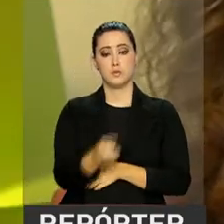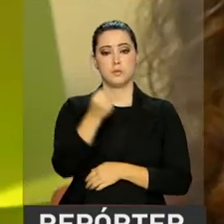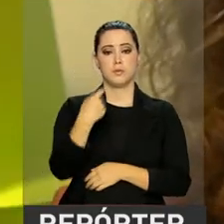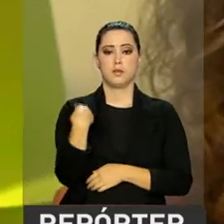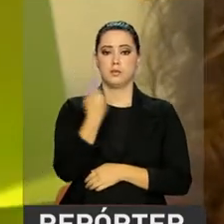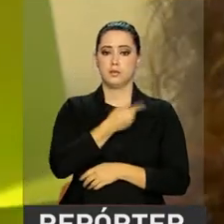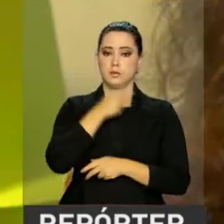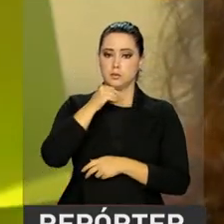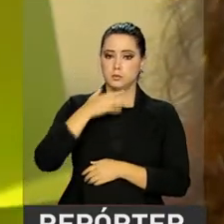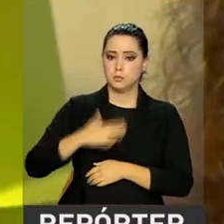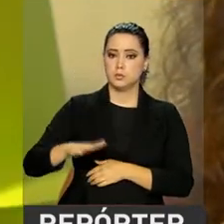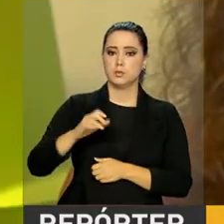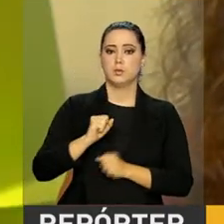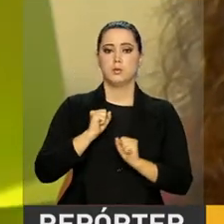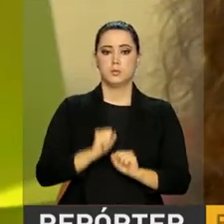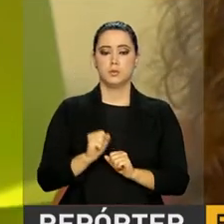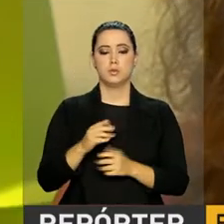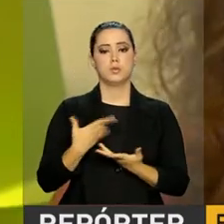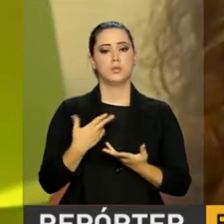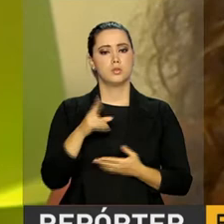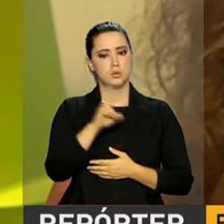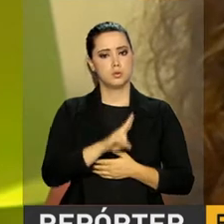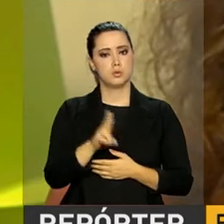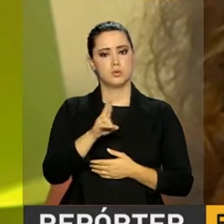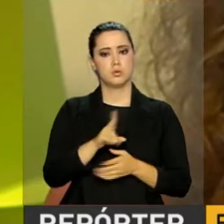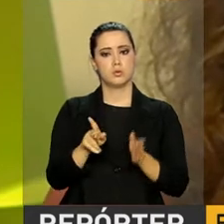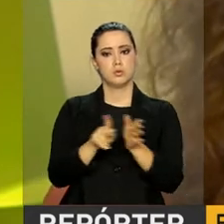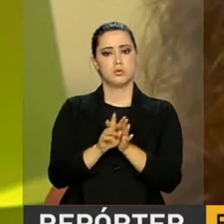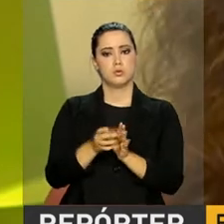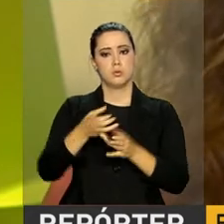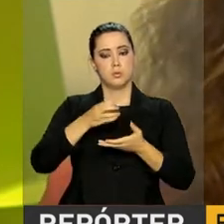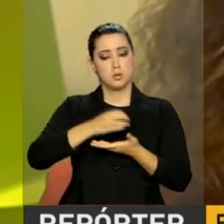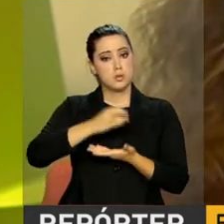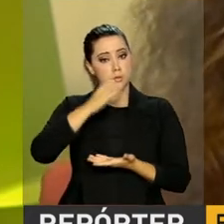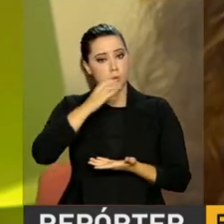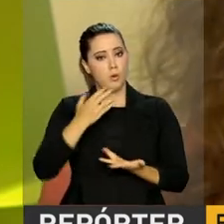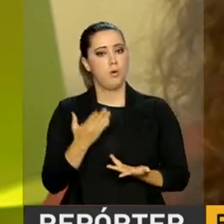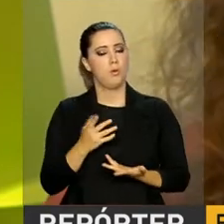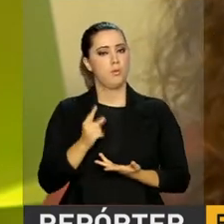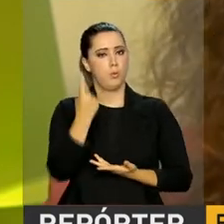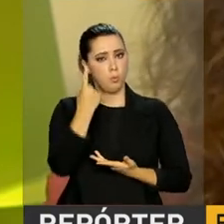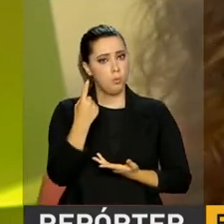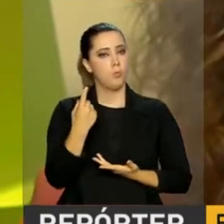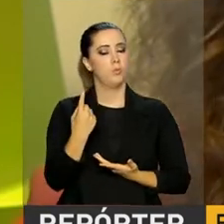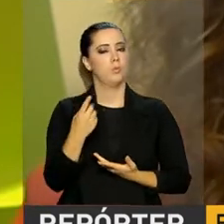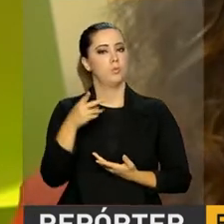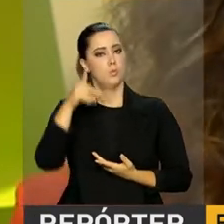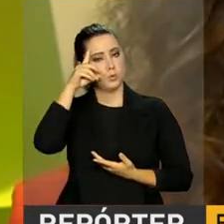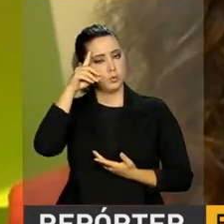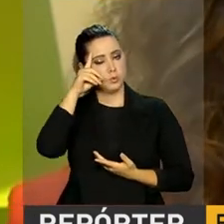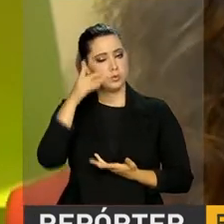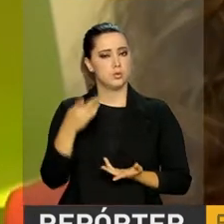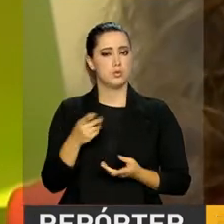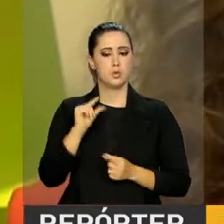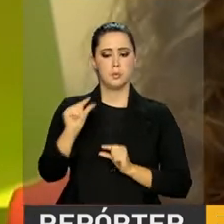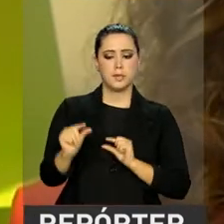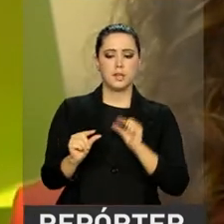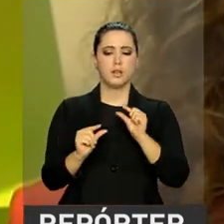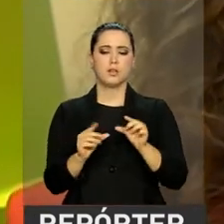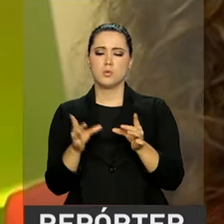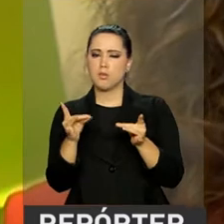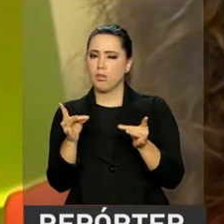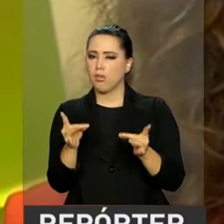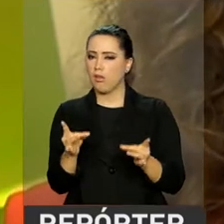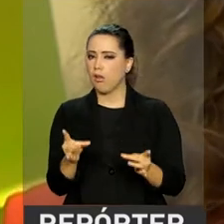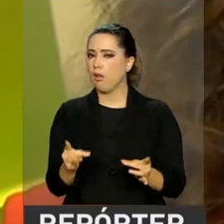pode carregar com a gente um copo reutilizável, né, para deixar de usar um copo descartável. Isso são pequenos detalhes